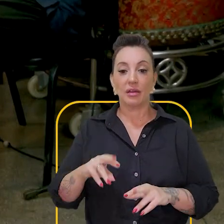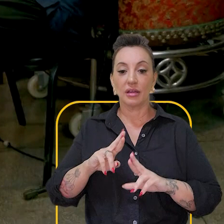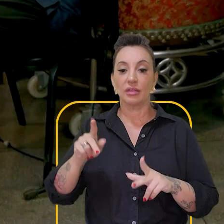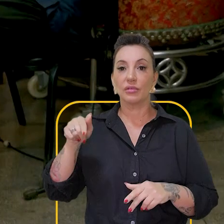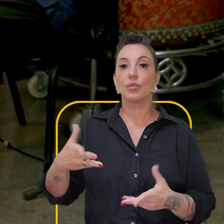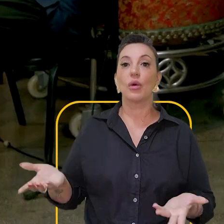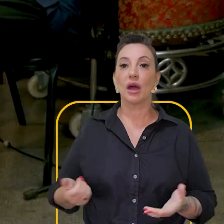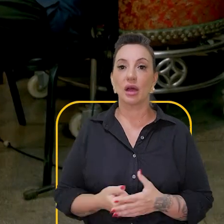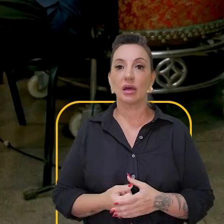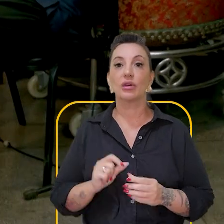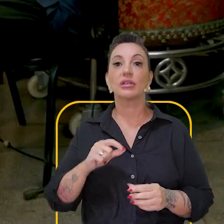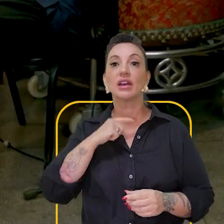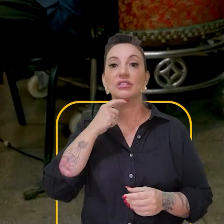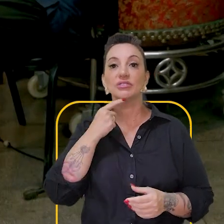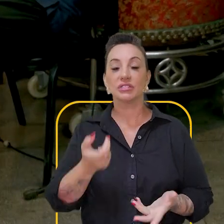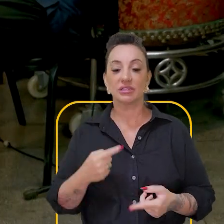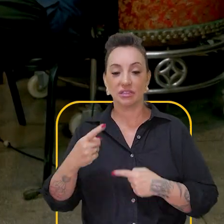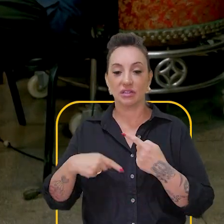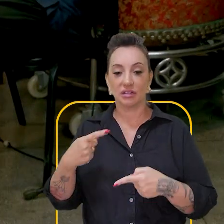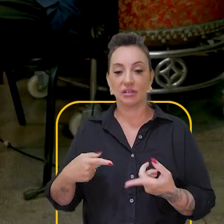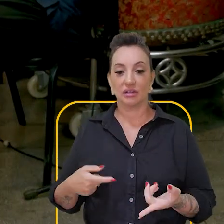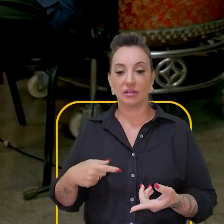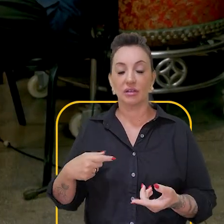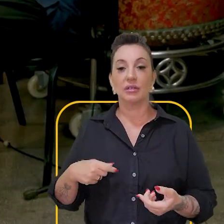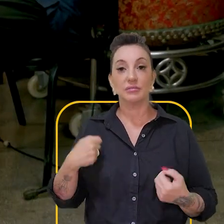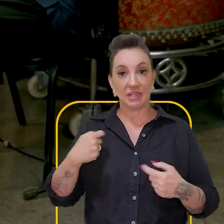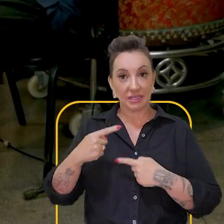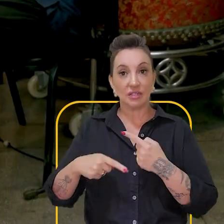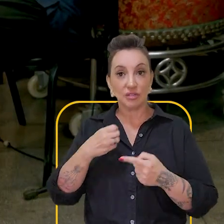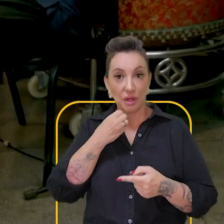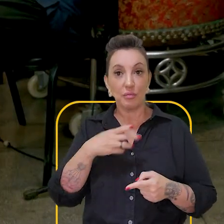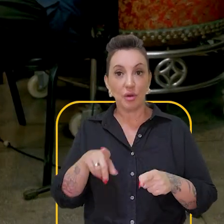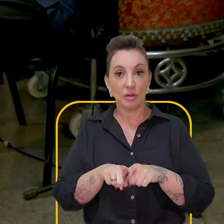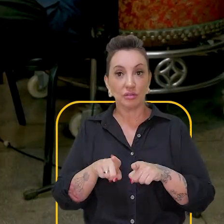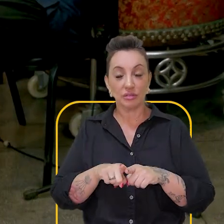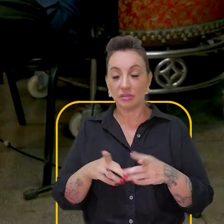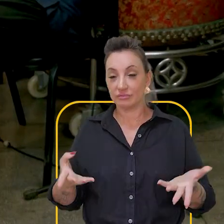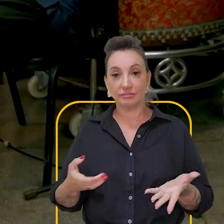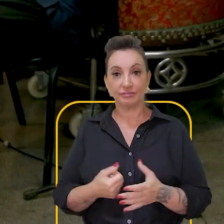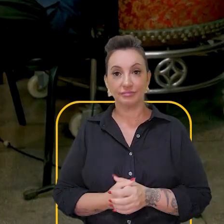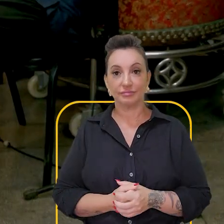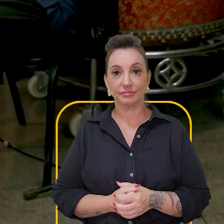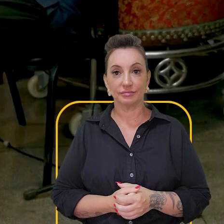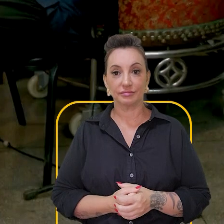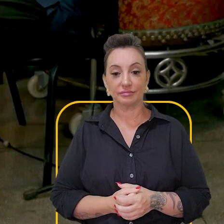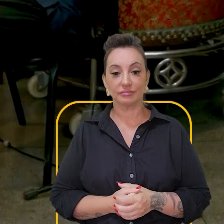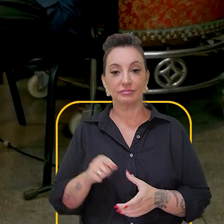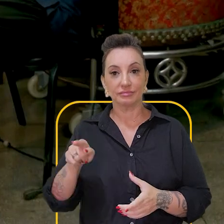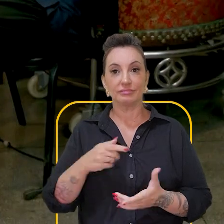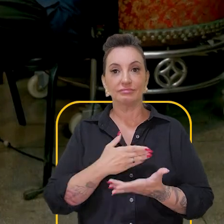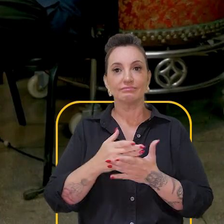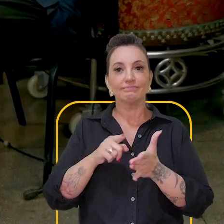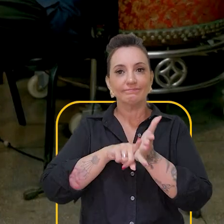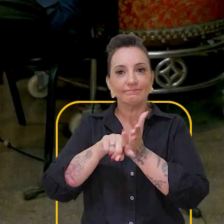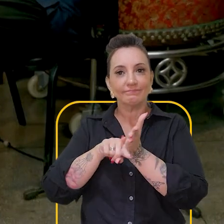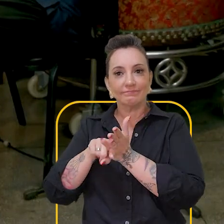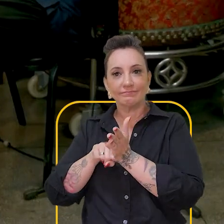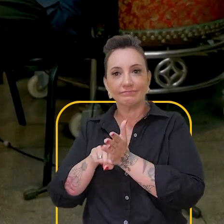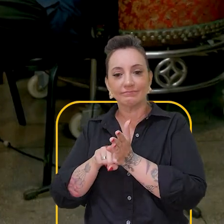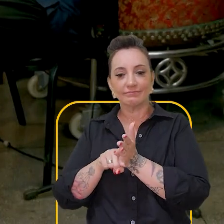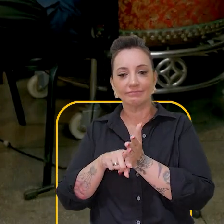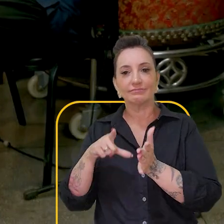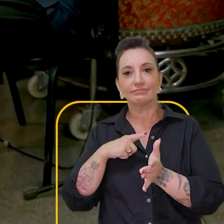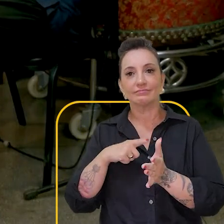sim e aí ele começou a pesquisar e ele tinha uma cabeça para isso e o pessoal que conheceu ele nos tempos de luta